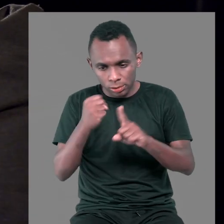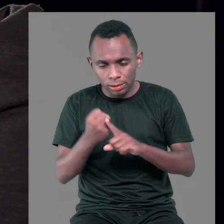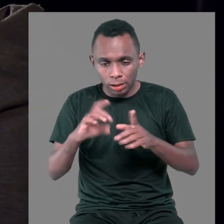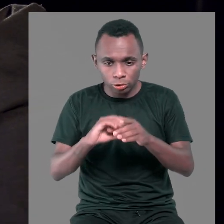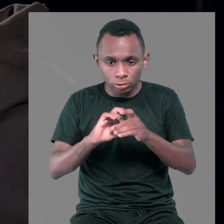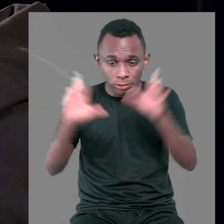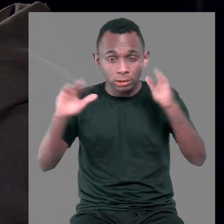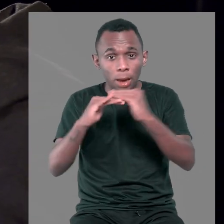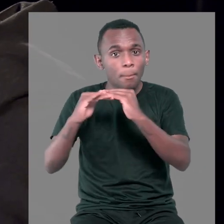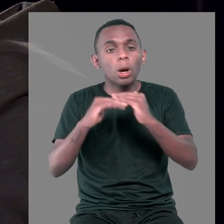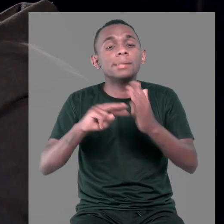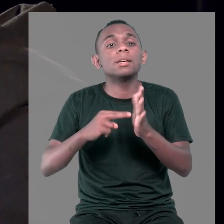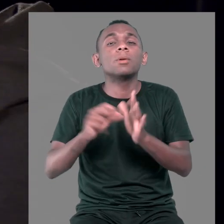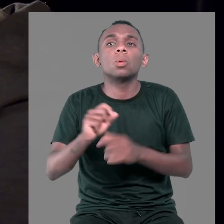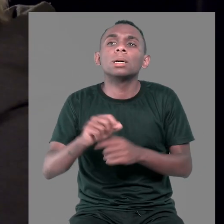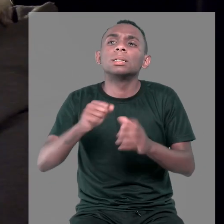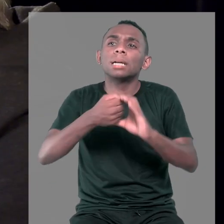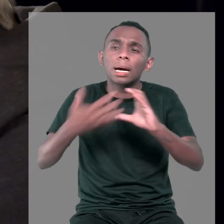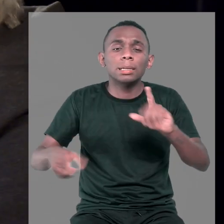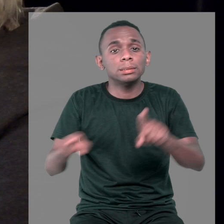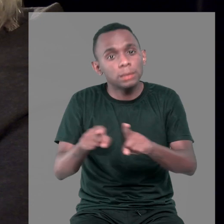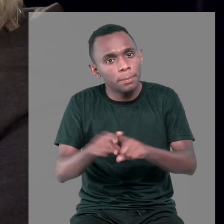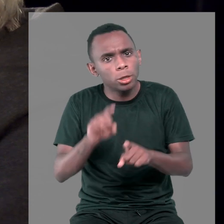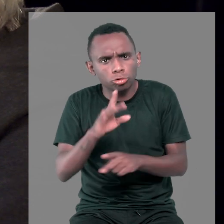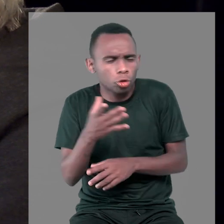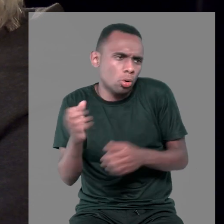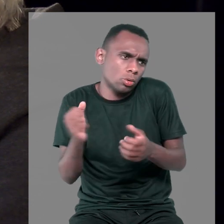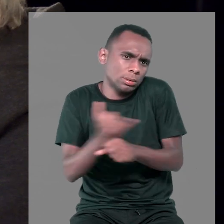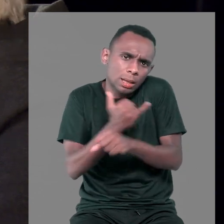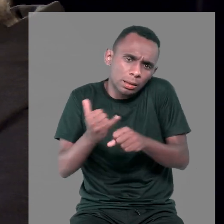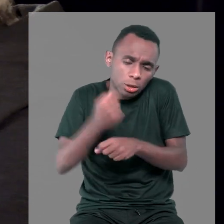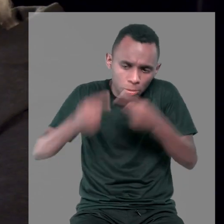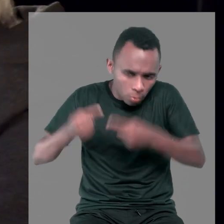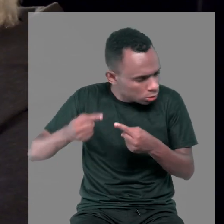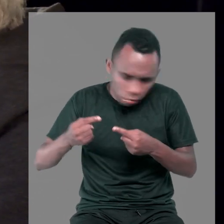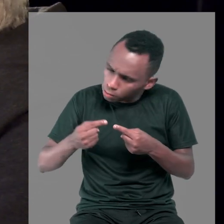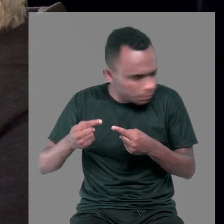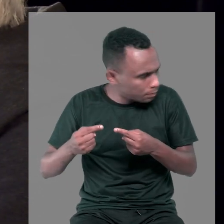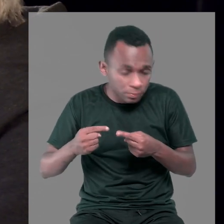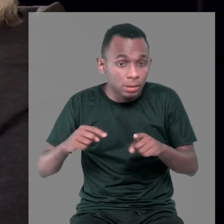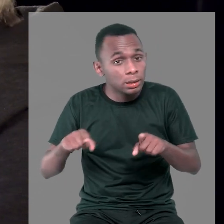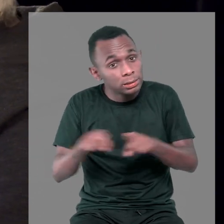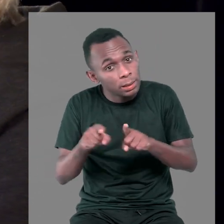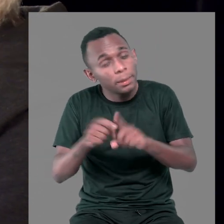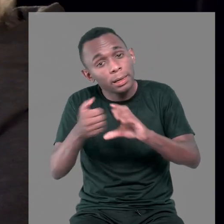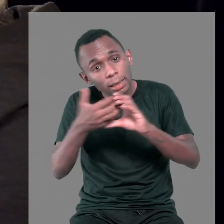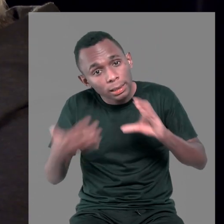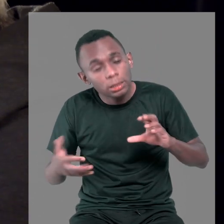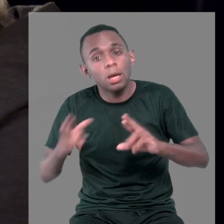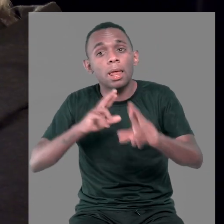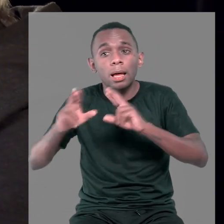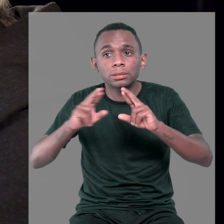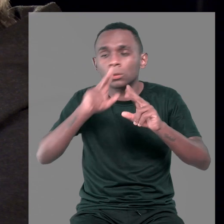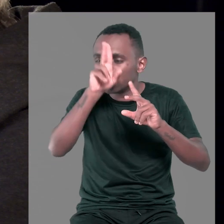marcada também por uma relação com o saber, que é a dúvida. é marcada também por uma relação com